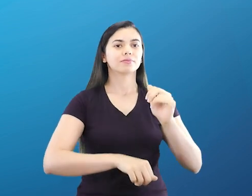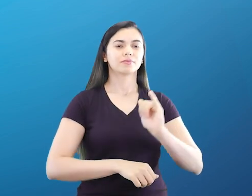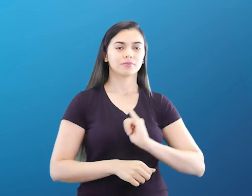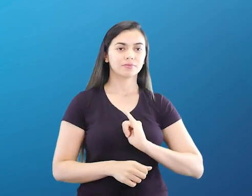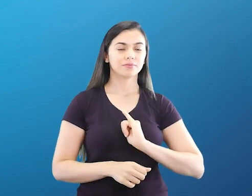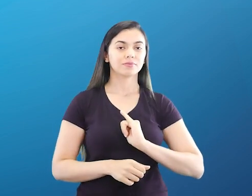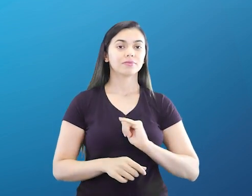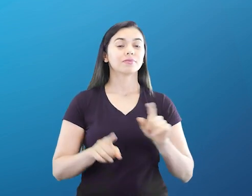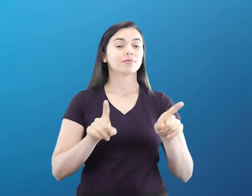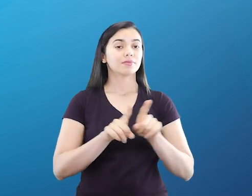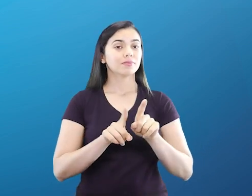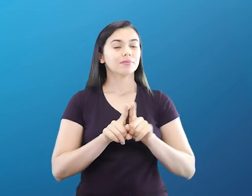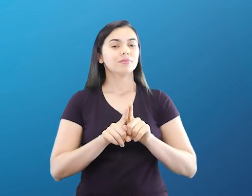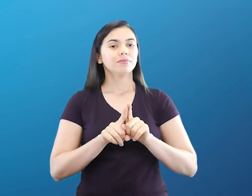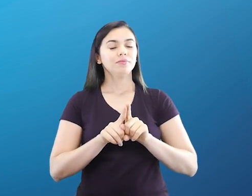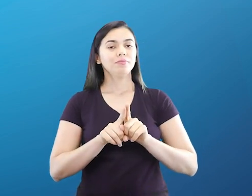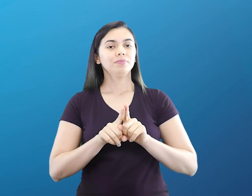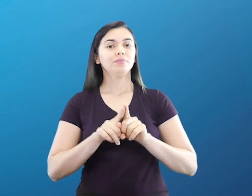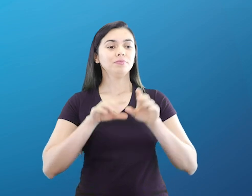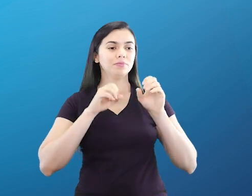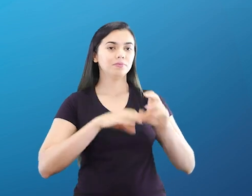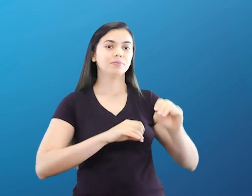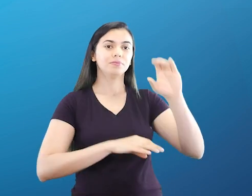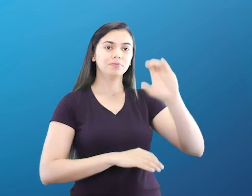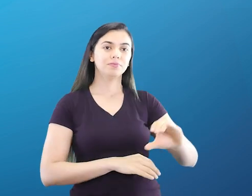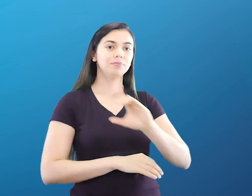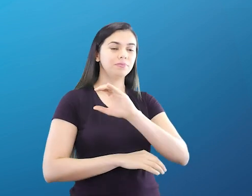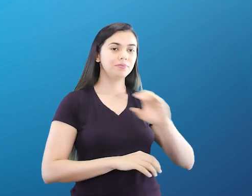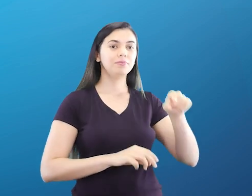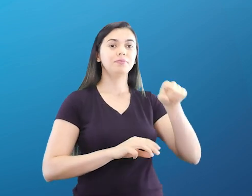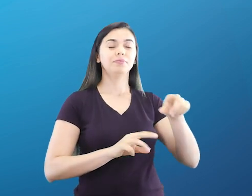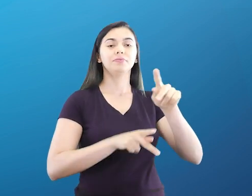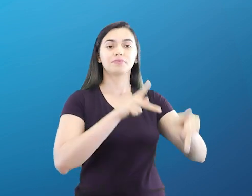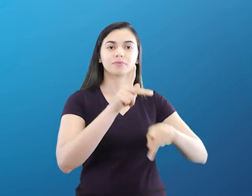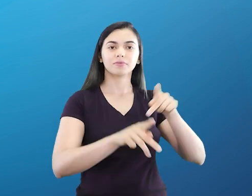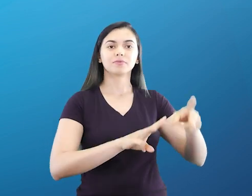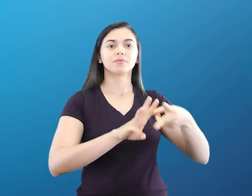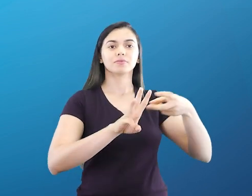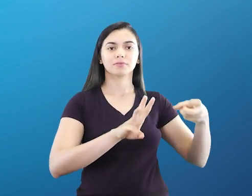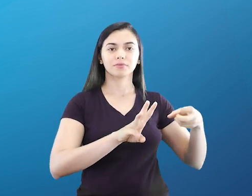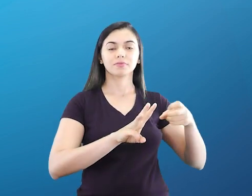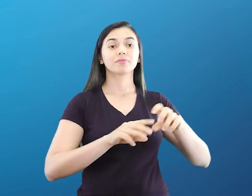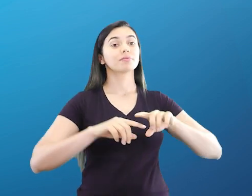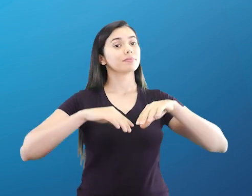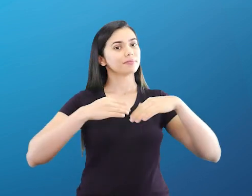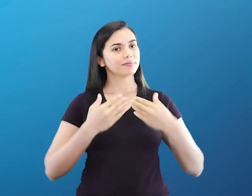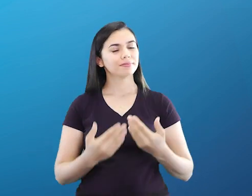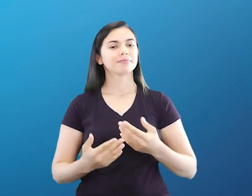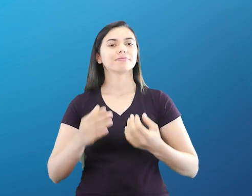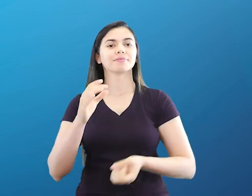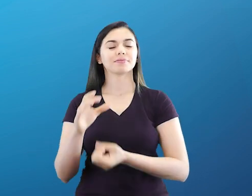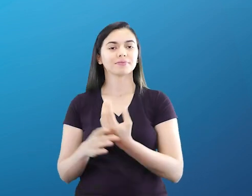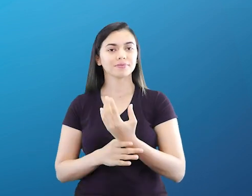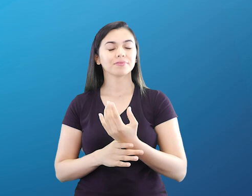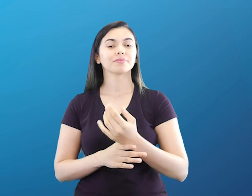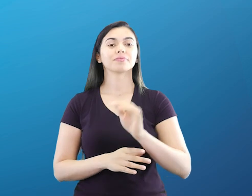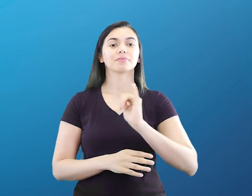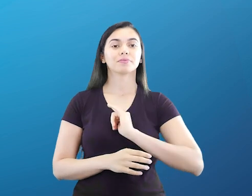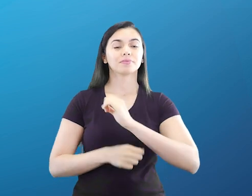Imperatriz, né? E para catequizar os povos indígenas. E aí ele fundou Imperatriz, né,